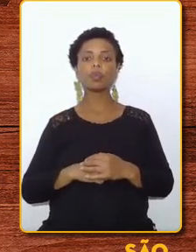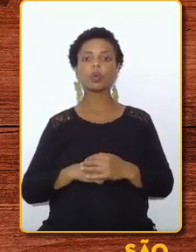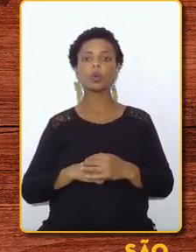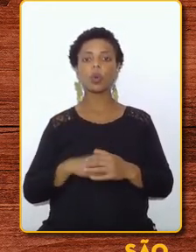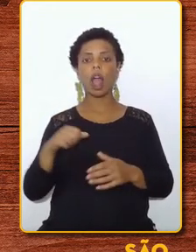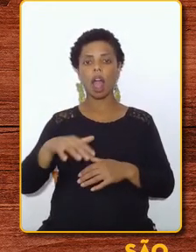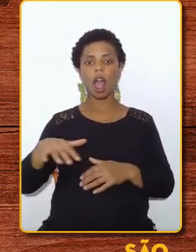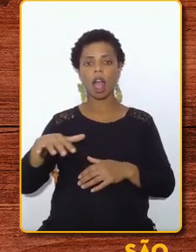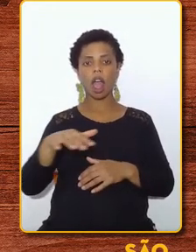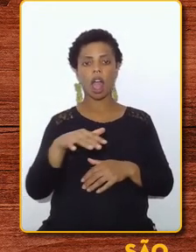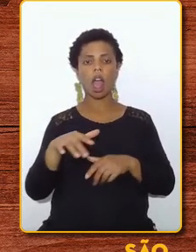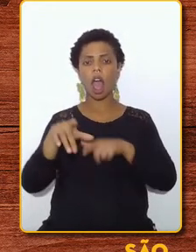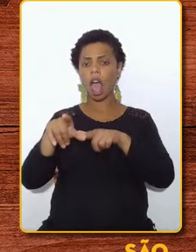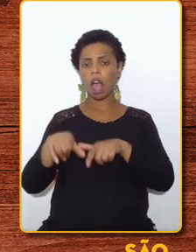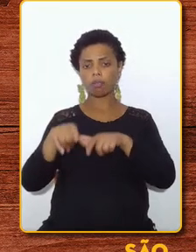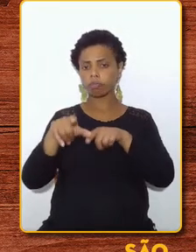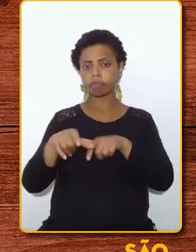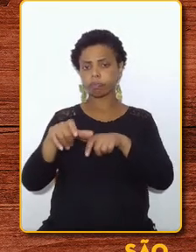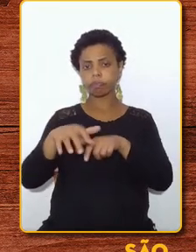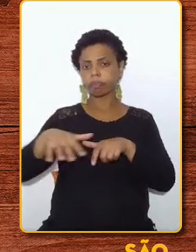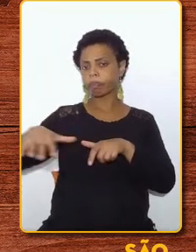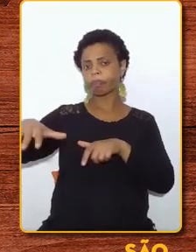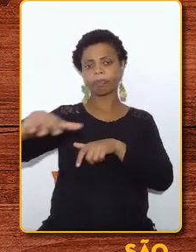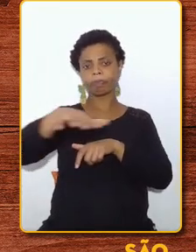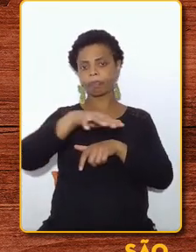de modo geral, do agronegócio,